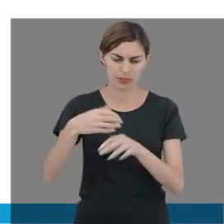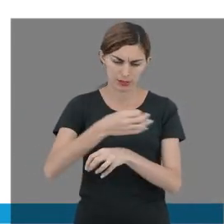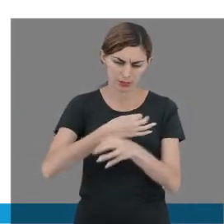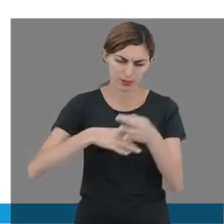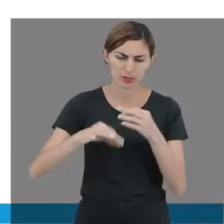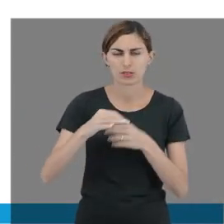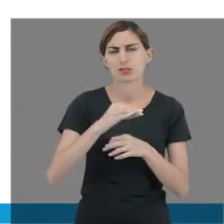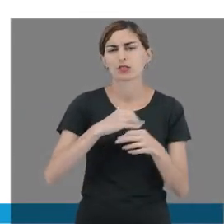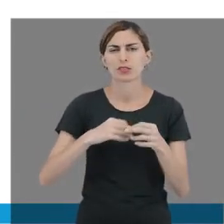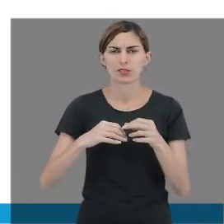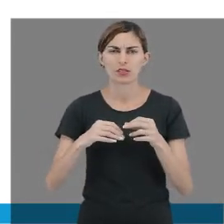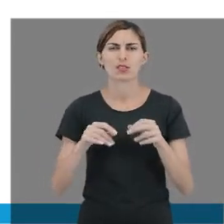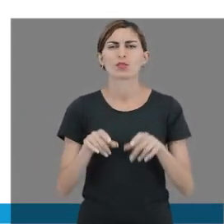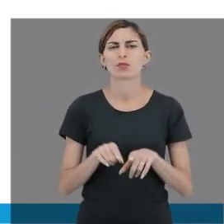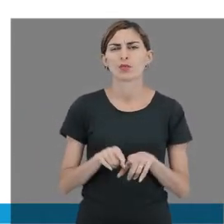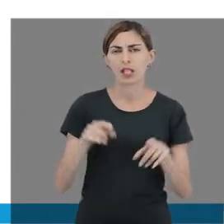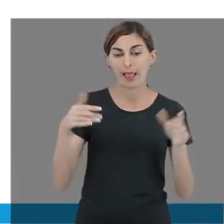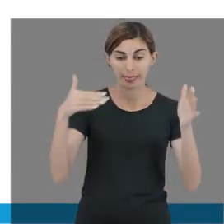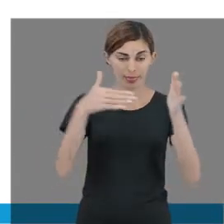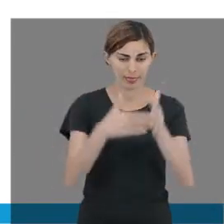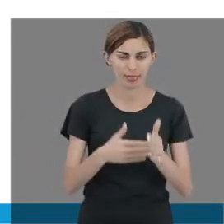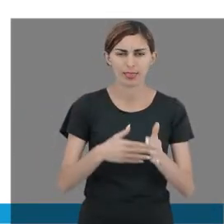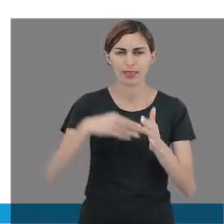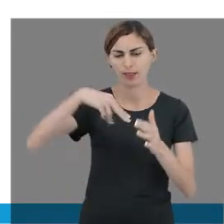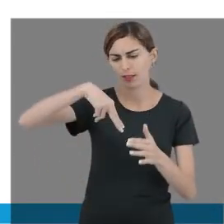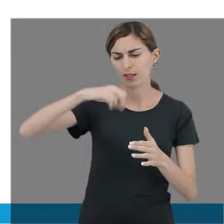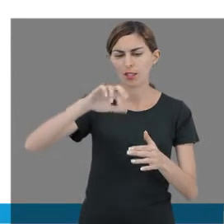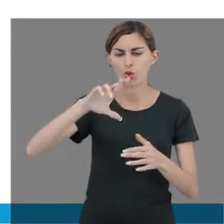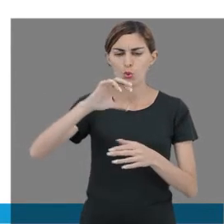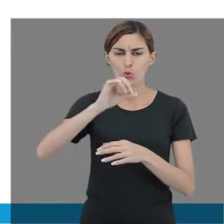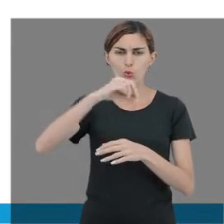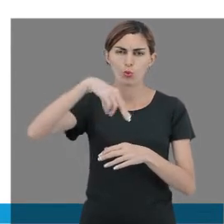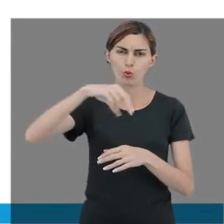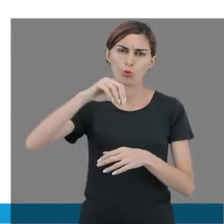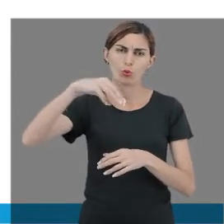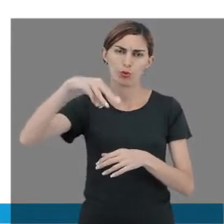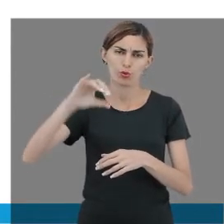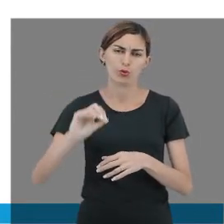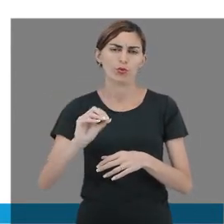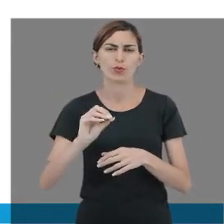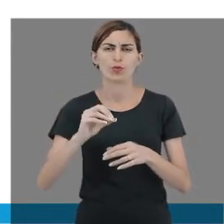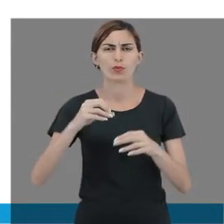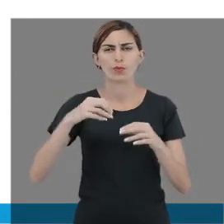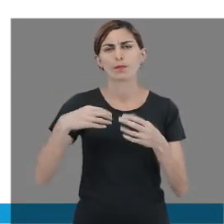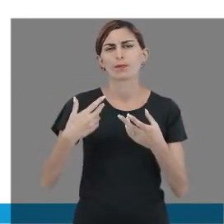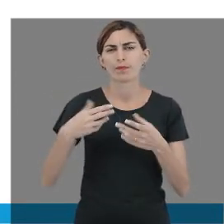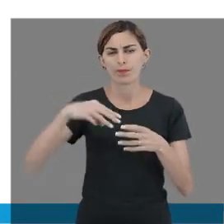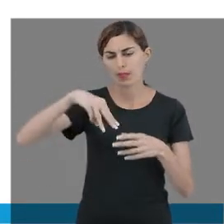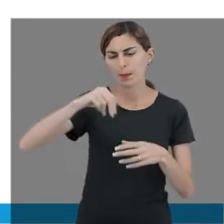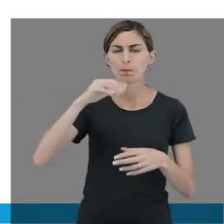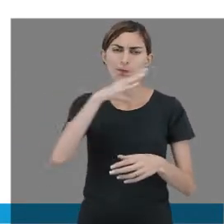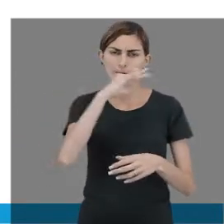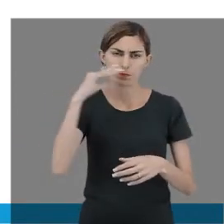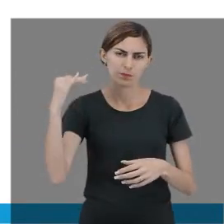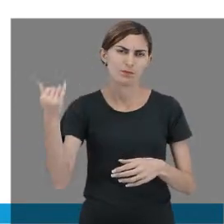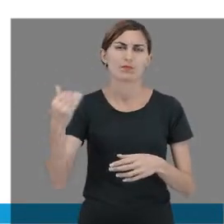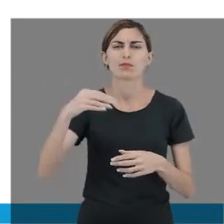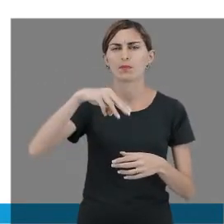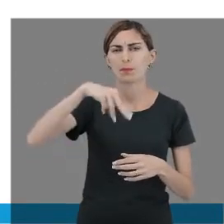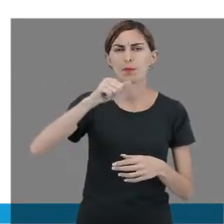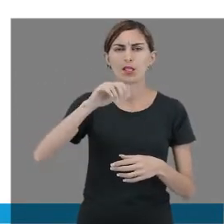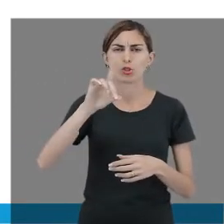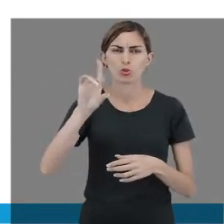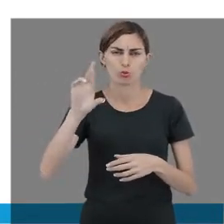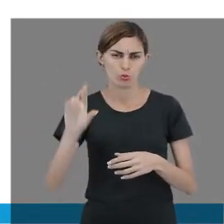migrar e vai formar o neurônio, até o neurônio maturo e o neurônio maduro. Então, o que a gente vê é que o Zika vírus ele tem a capacidade